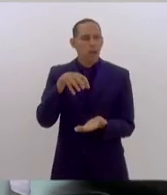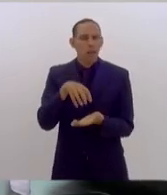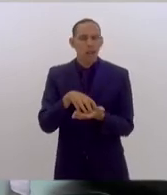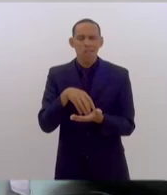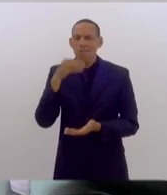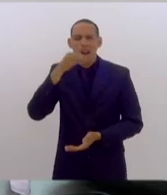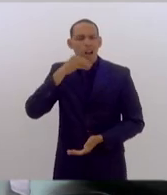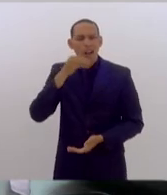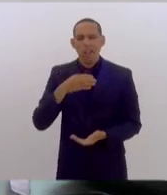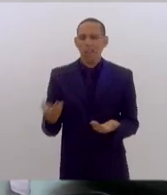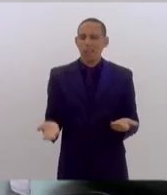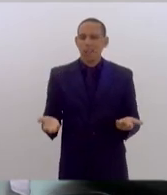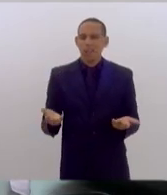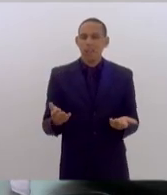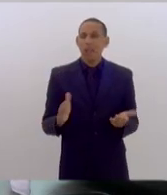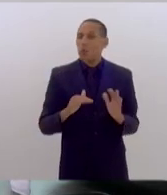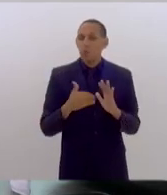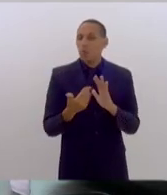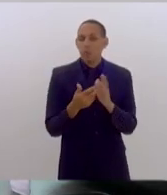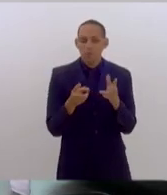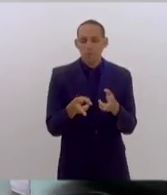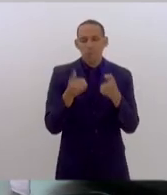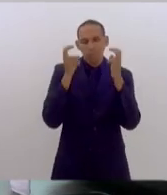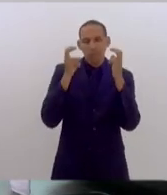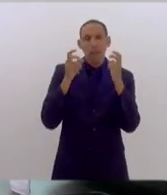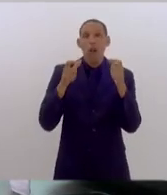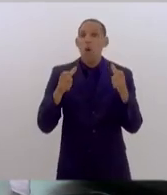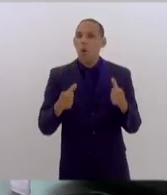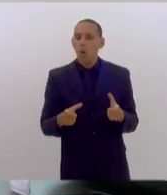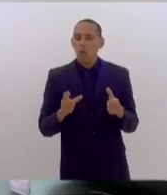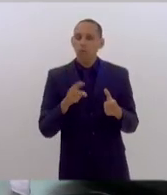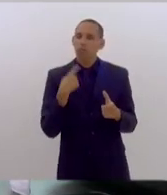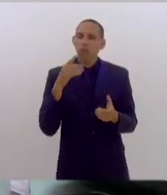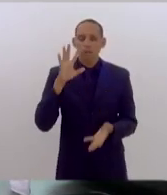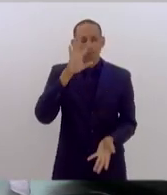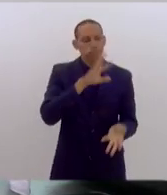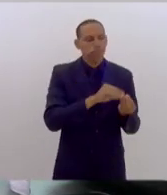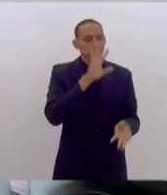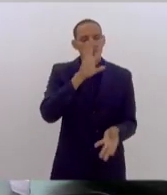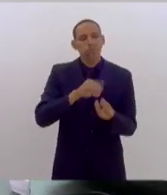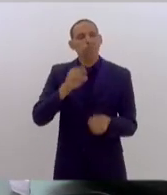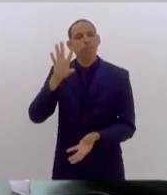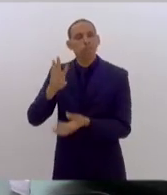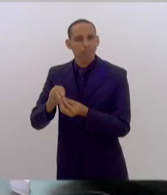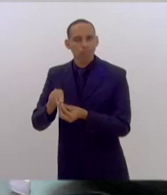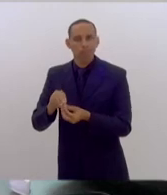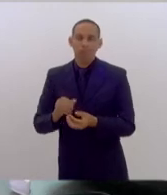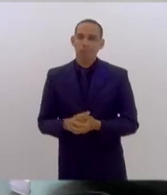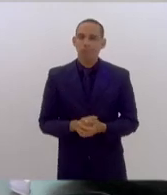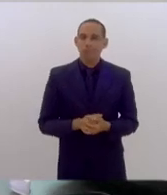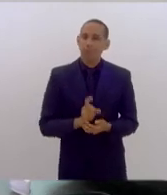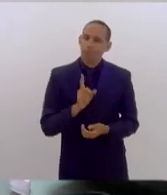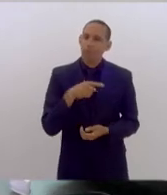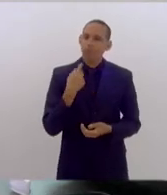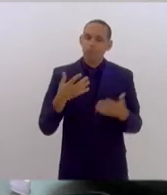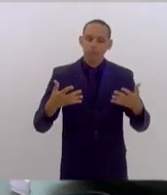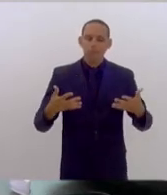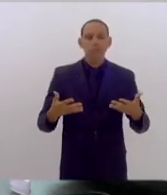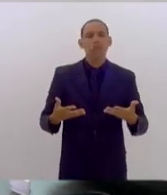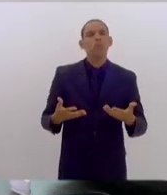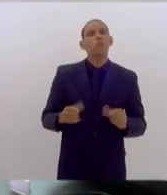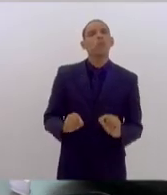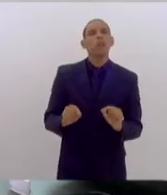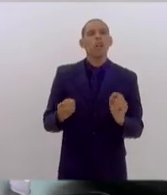enfrentam e isso tudo aparece aparece nas nossas conclusões 15 que acabam nos ensejando